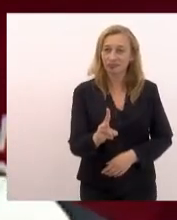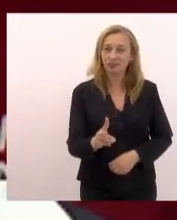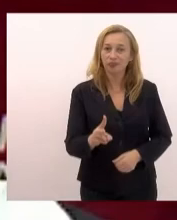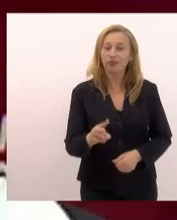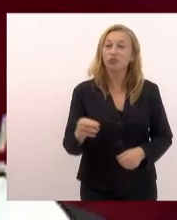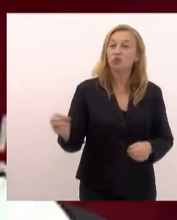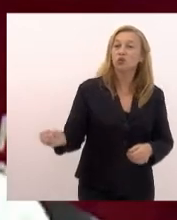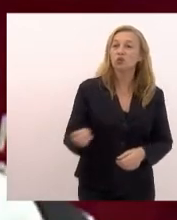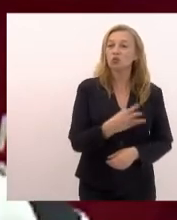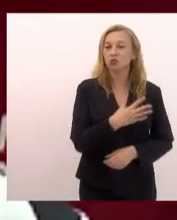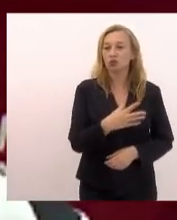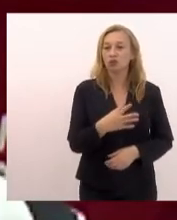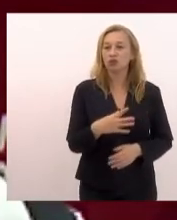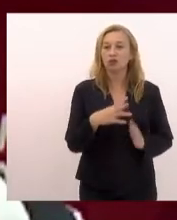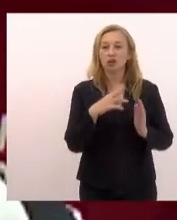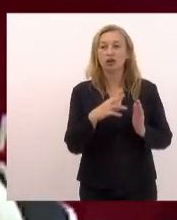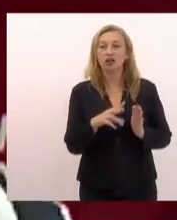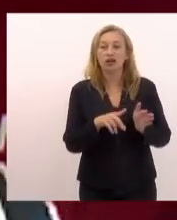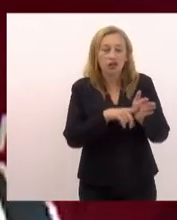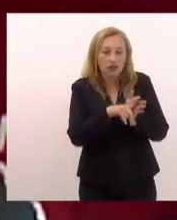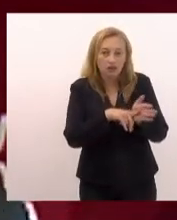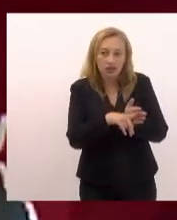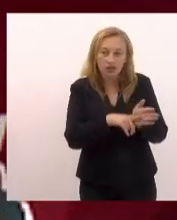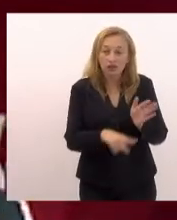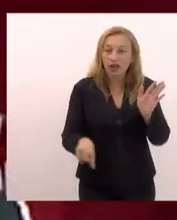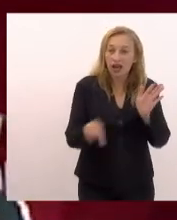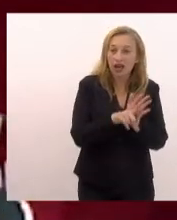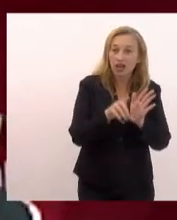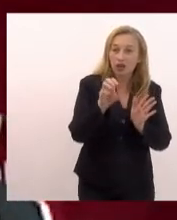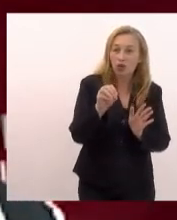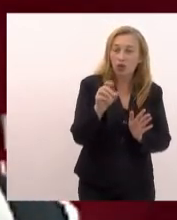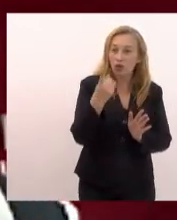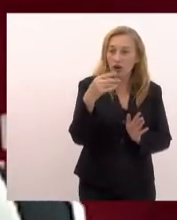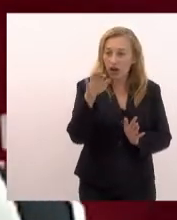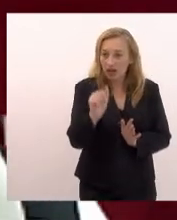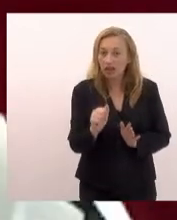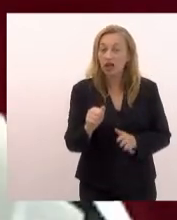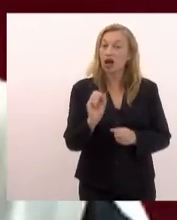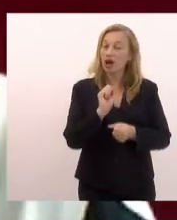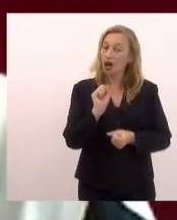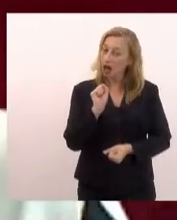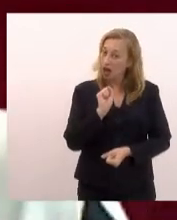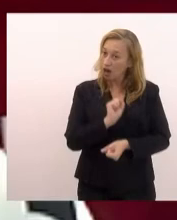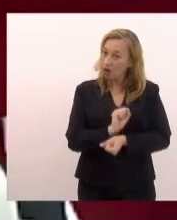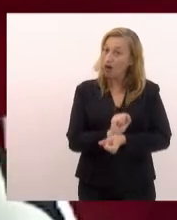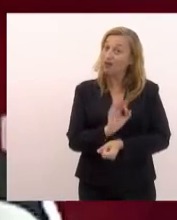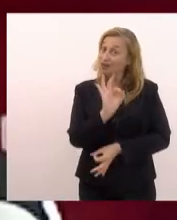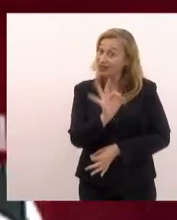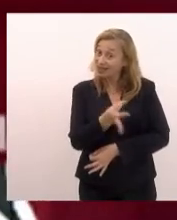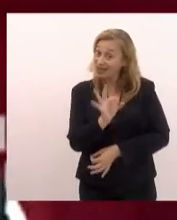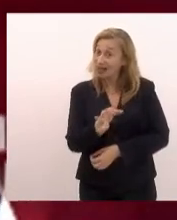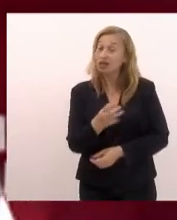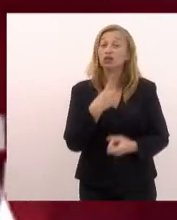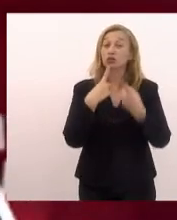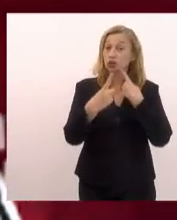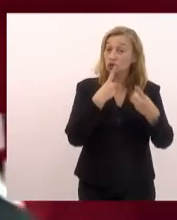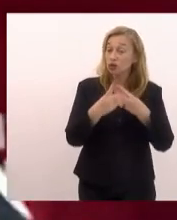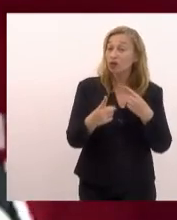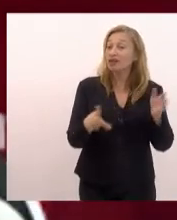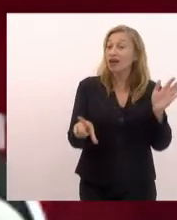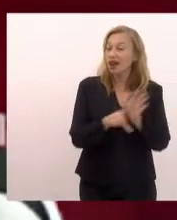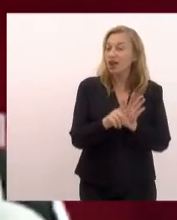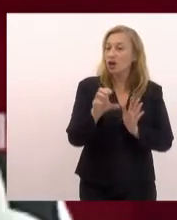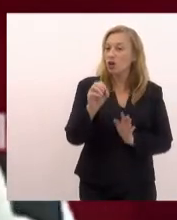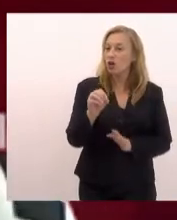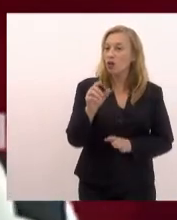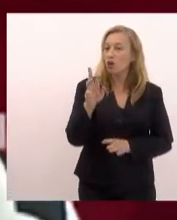novo exame da lei orgânica, mas eu espero verdadeiramente que no debate da lei orgânica